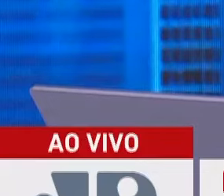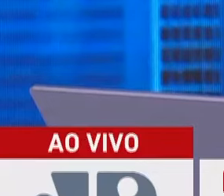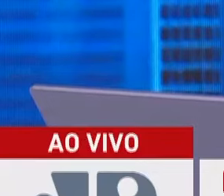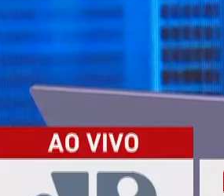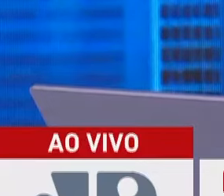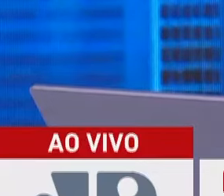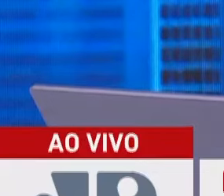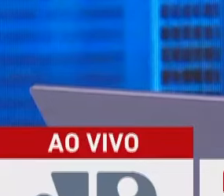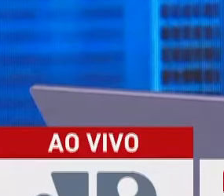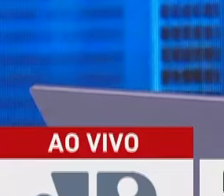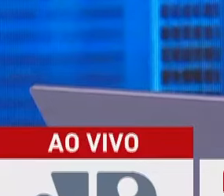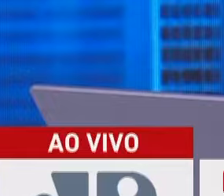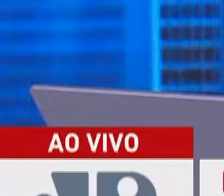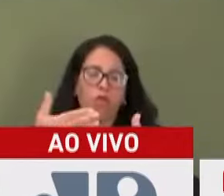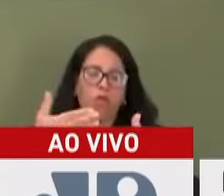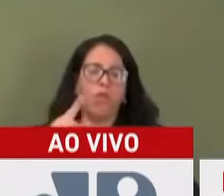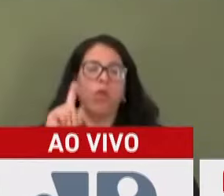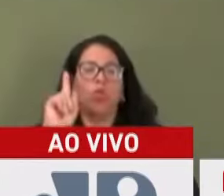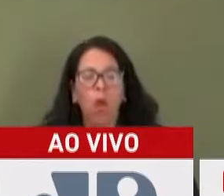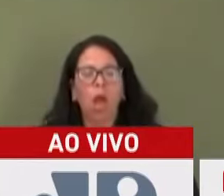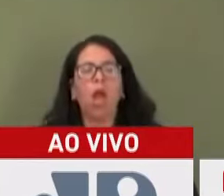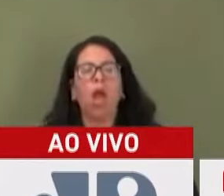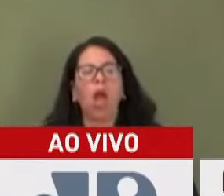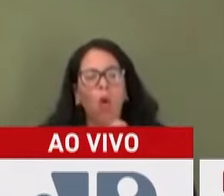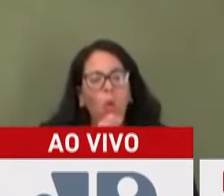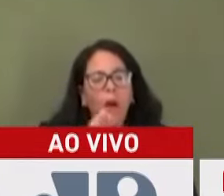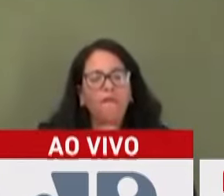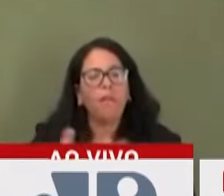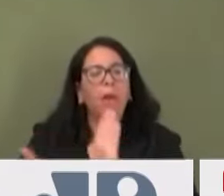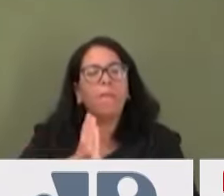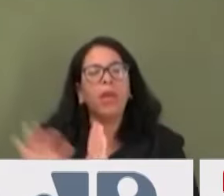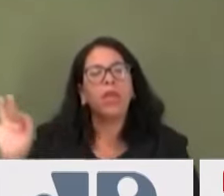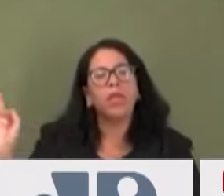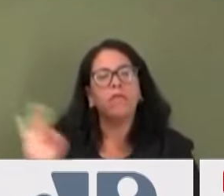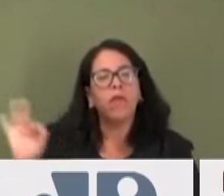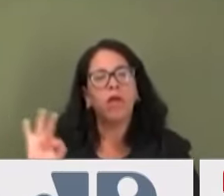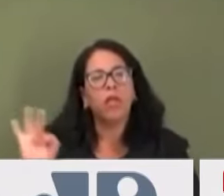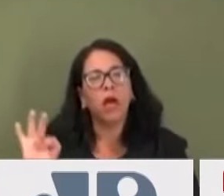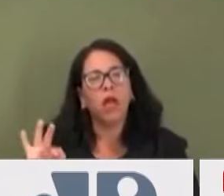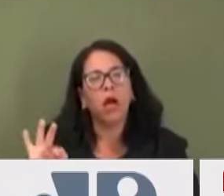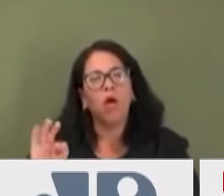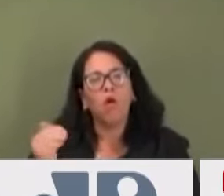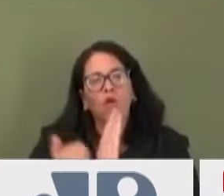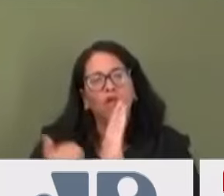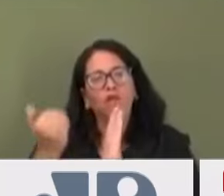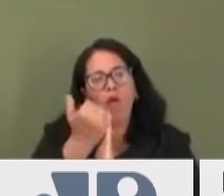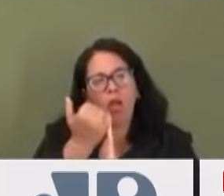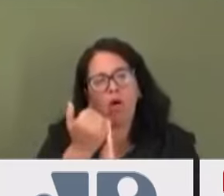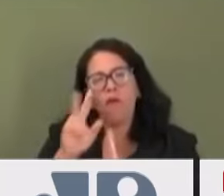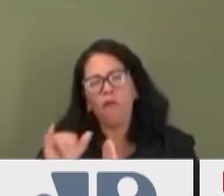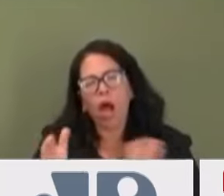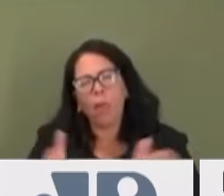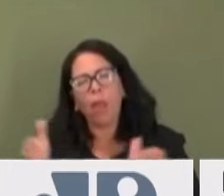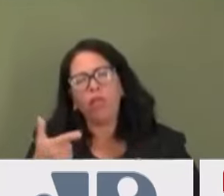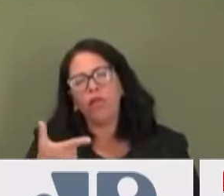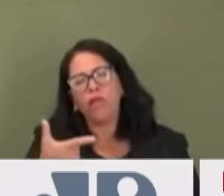proposta detalhes com Marília Ribeiro o grupo de trabalho que vai analisar a proposta de regulamentação da reforma tributária